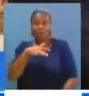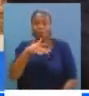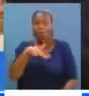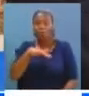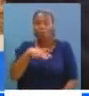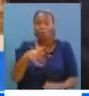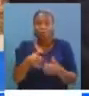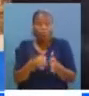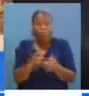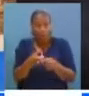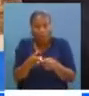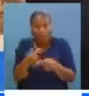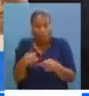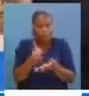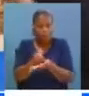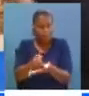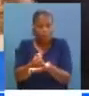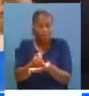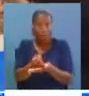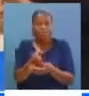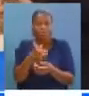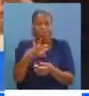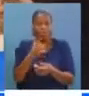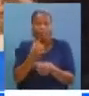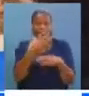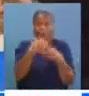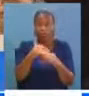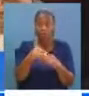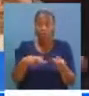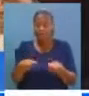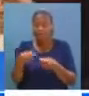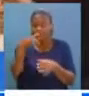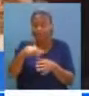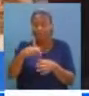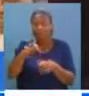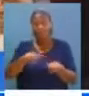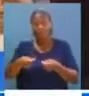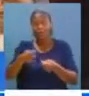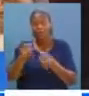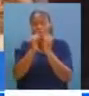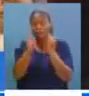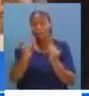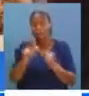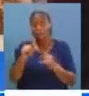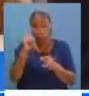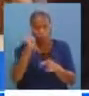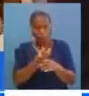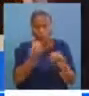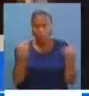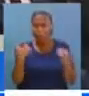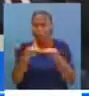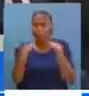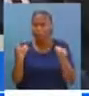onde nós temos todo o interesse em apoiar, quer para a formação para o mercado interno, quer para o mercado externo, que tem muita procura no